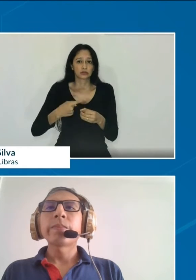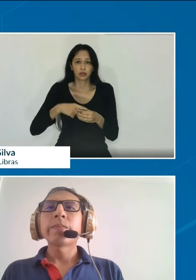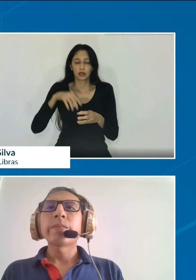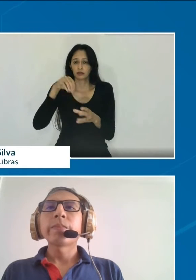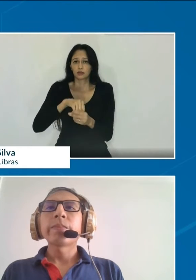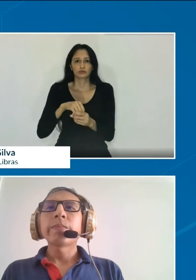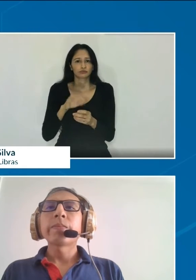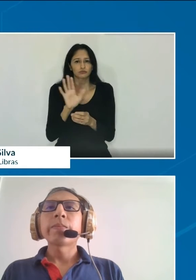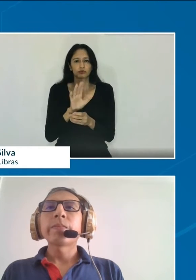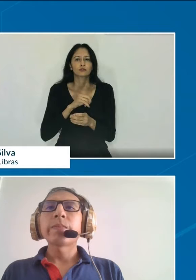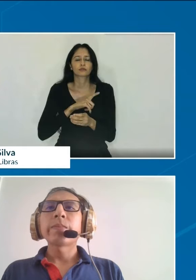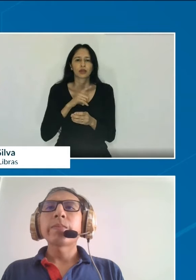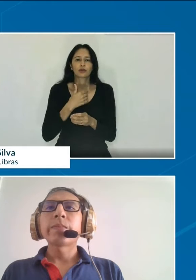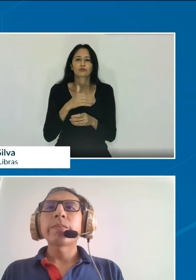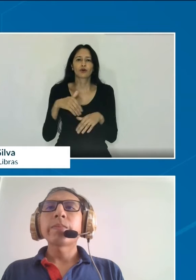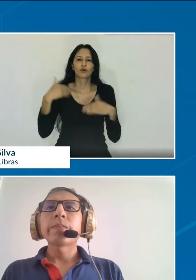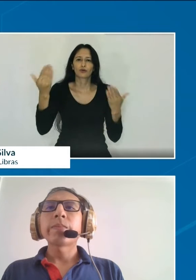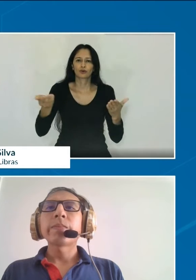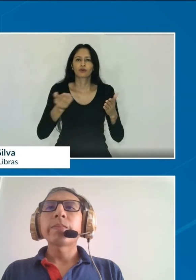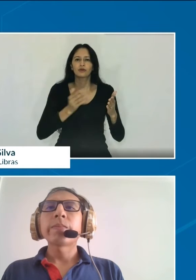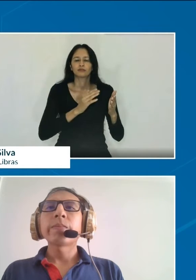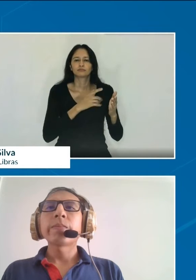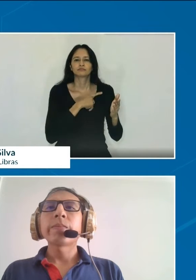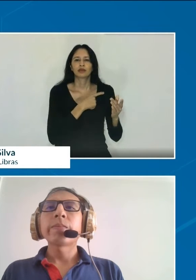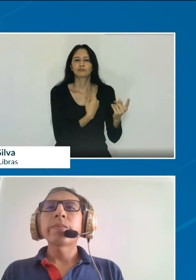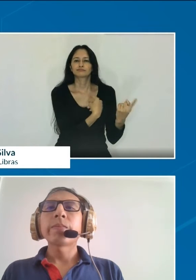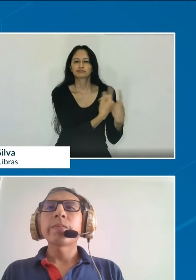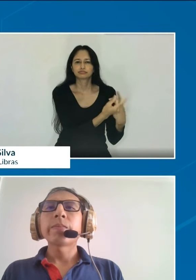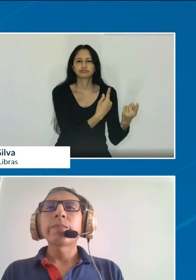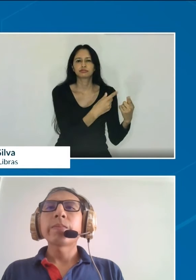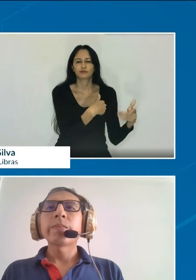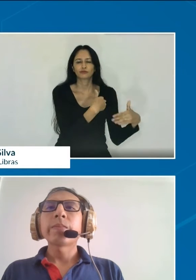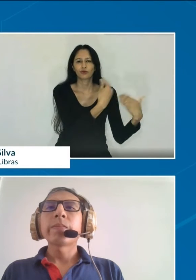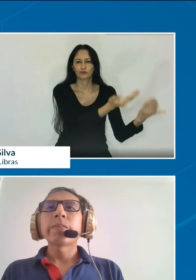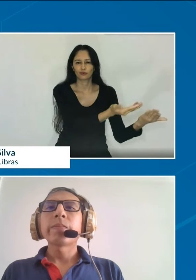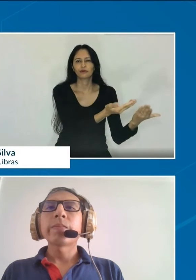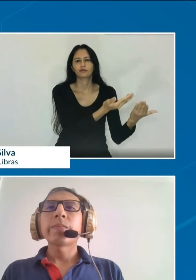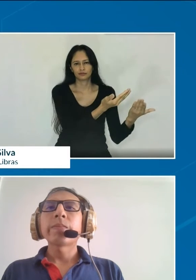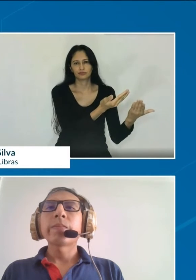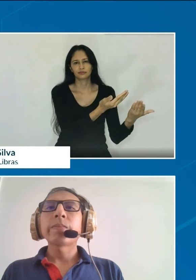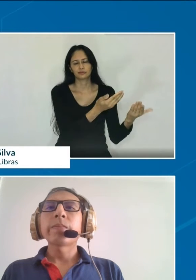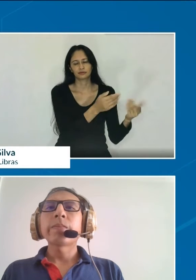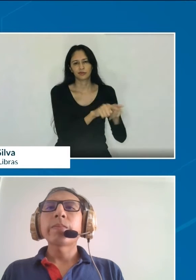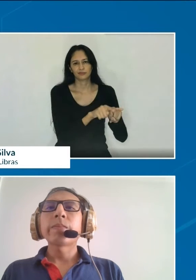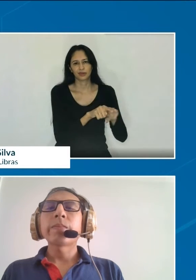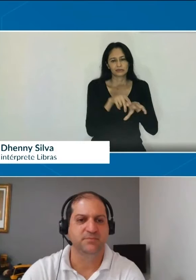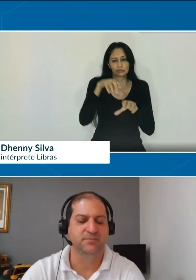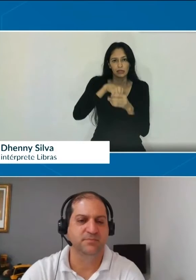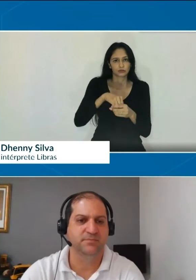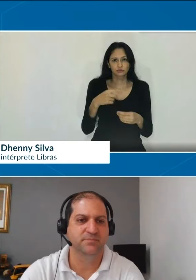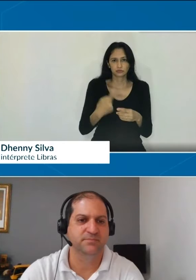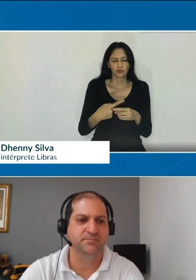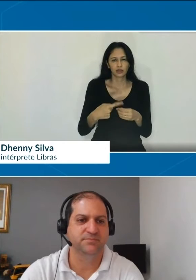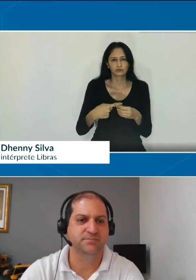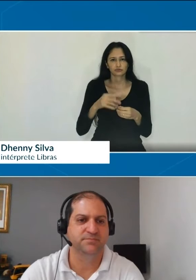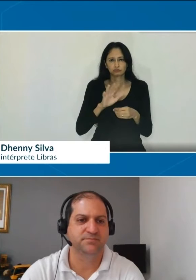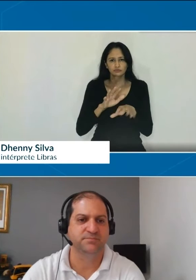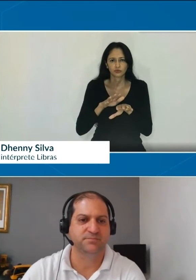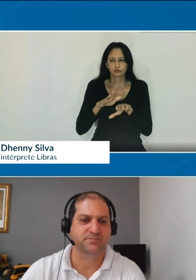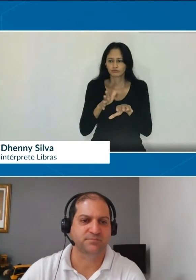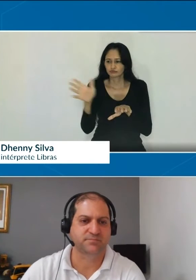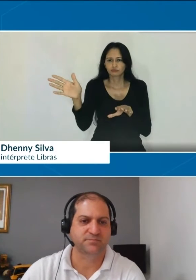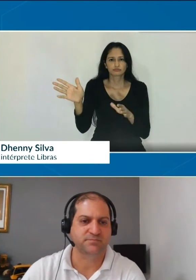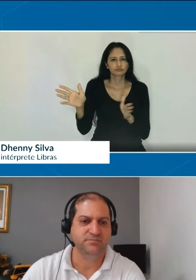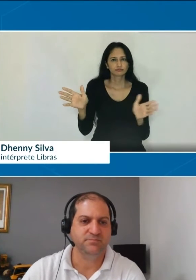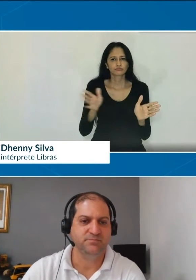as estradas e rodovias. Começo com o senhor, professor Willer. A gente tem muitos desafios aí nas